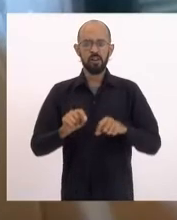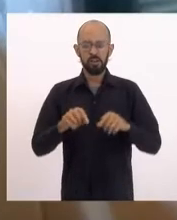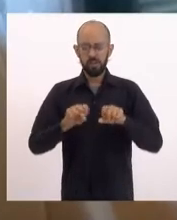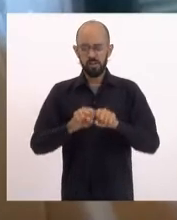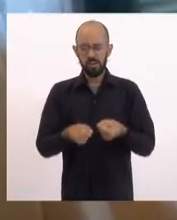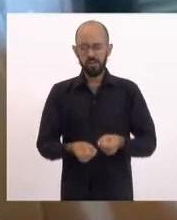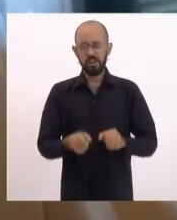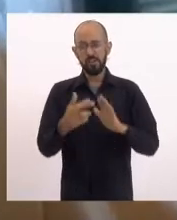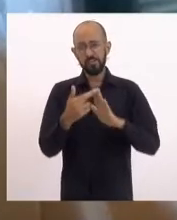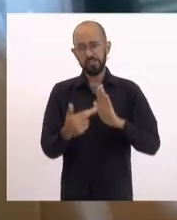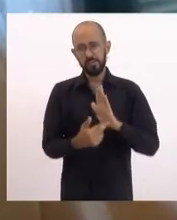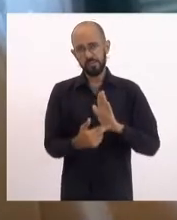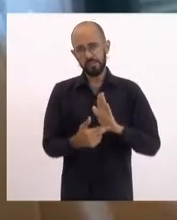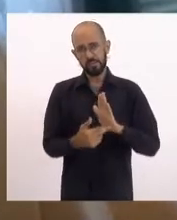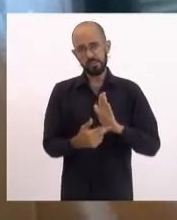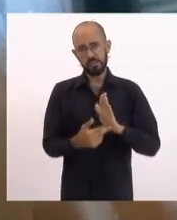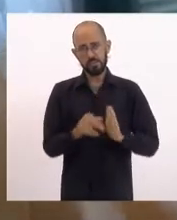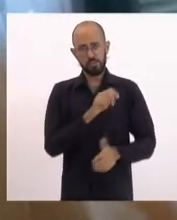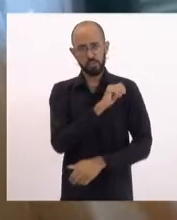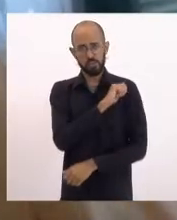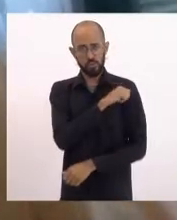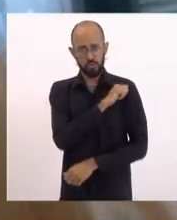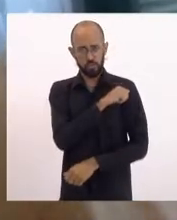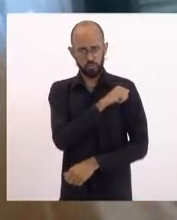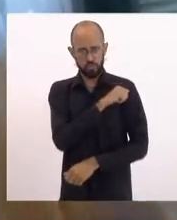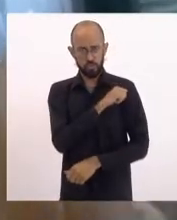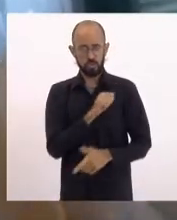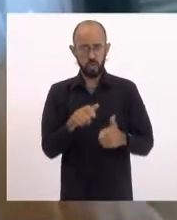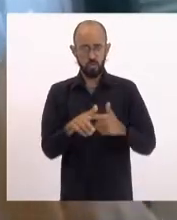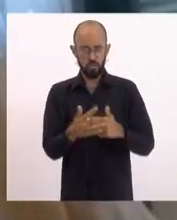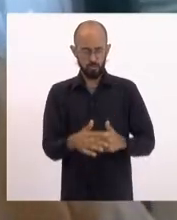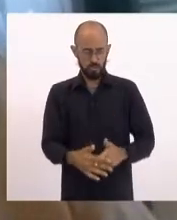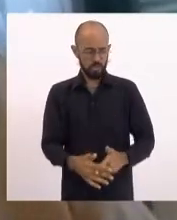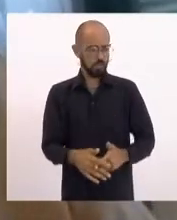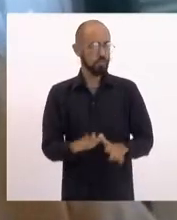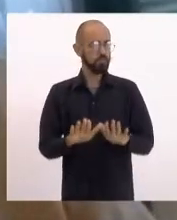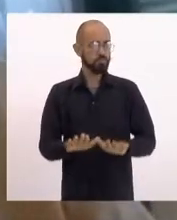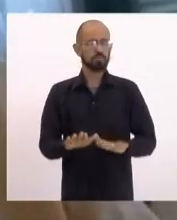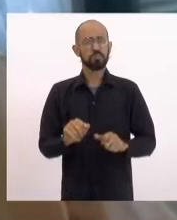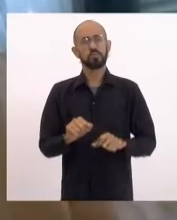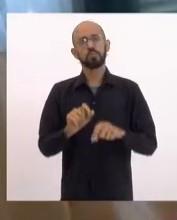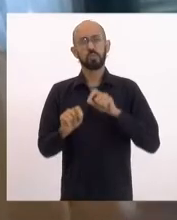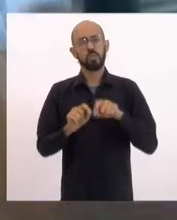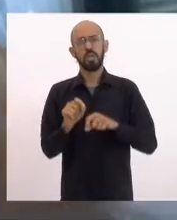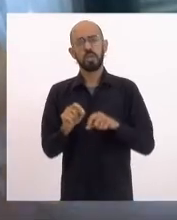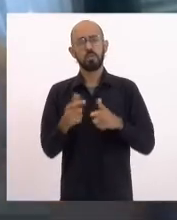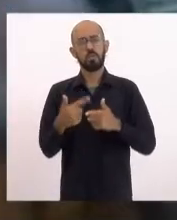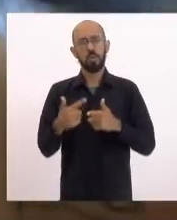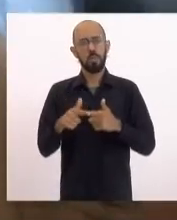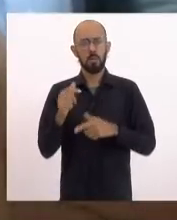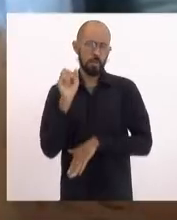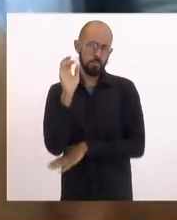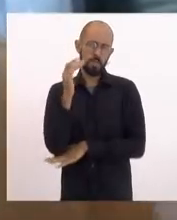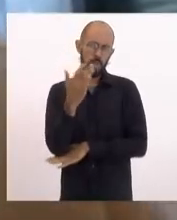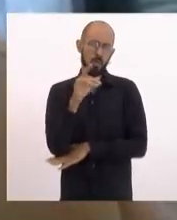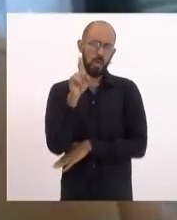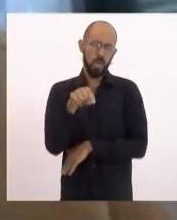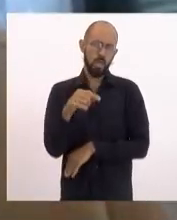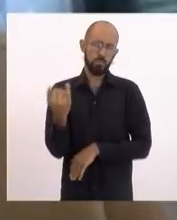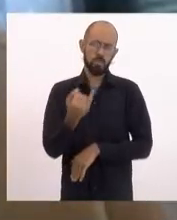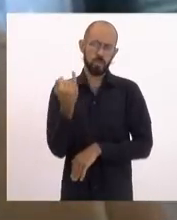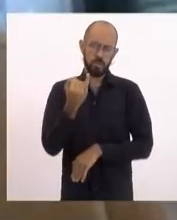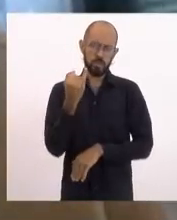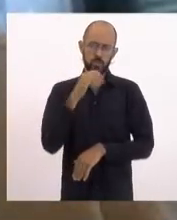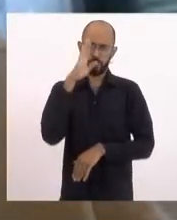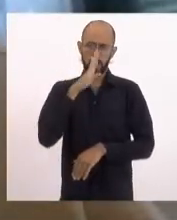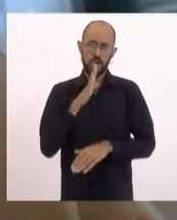regras do regime de recuperação fiscal. A questão ambiental é cada vez mais importante. O Brasil, inclusive, assumiu